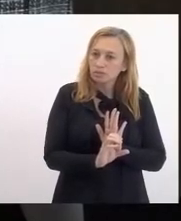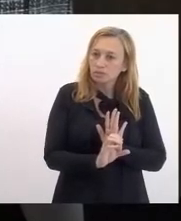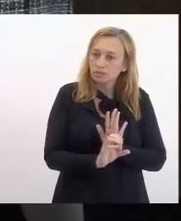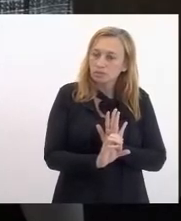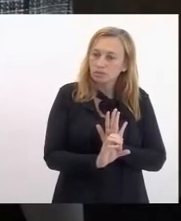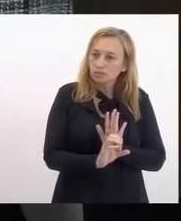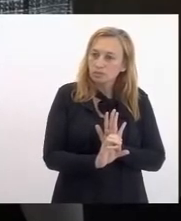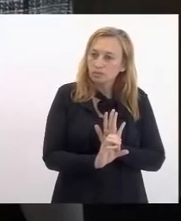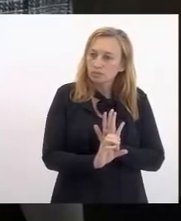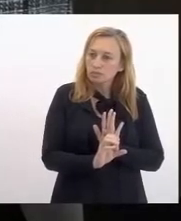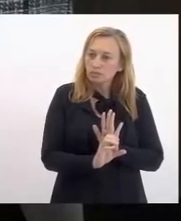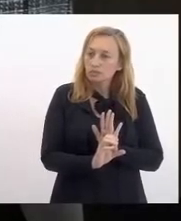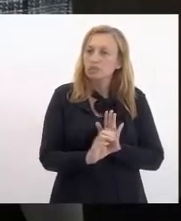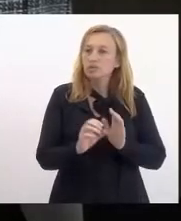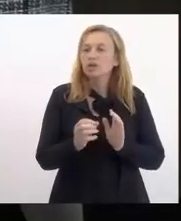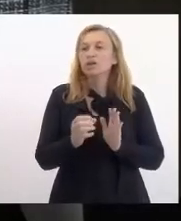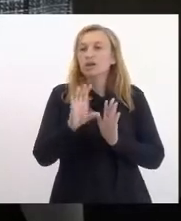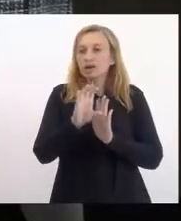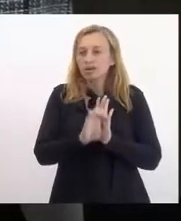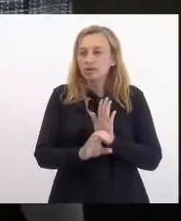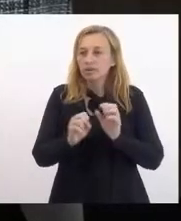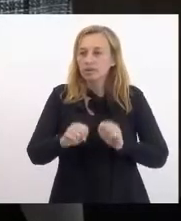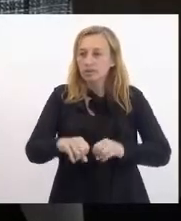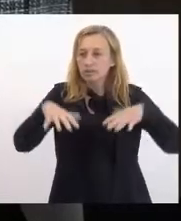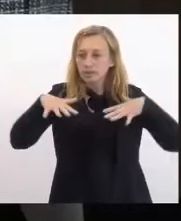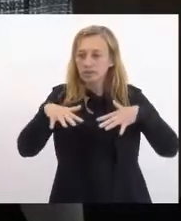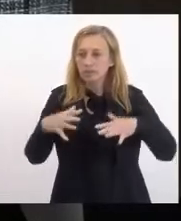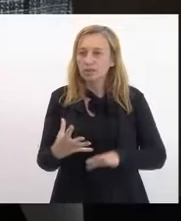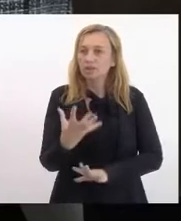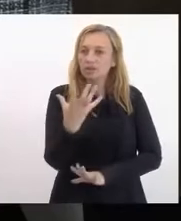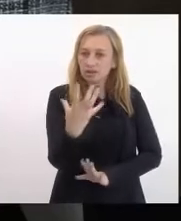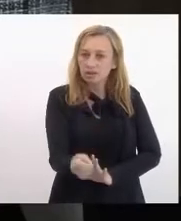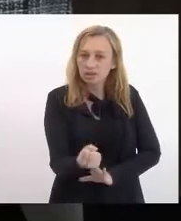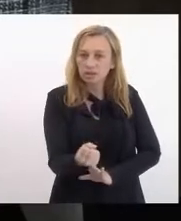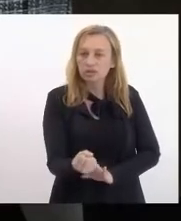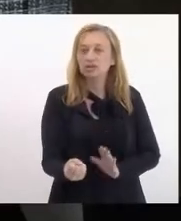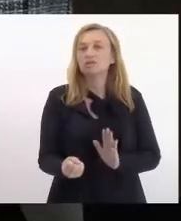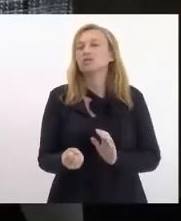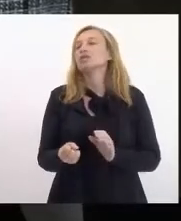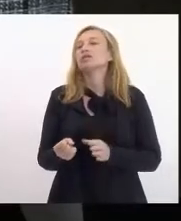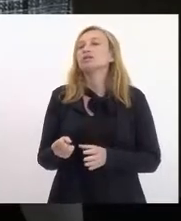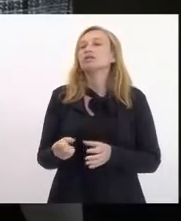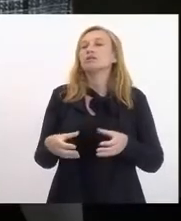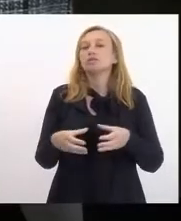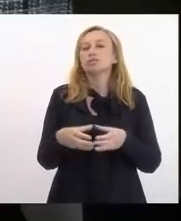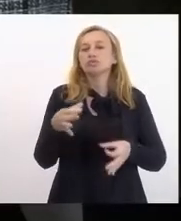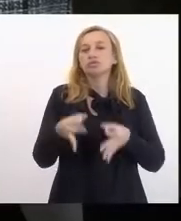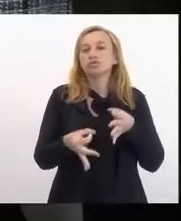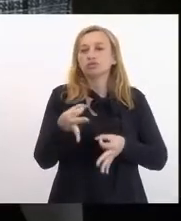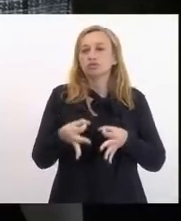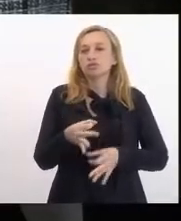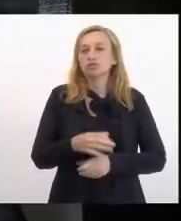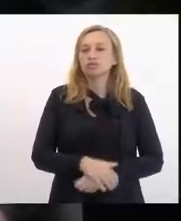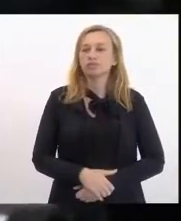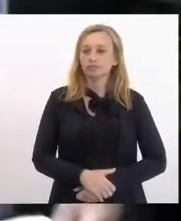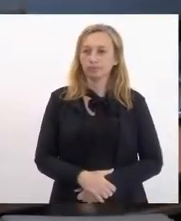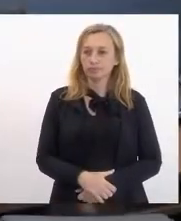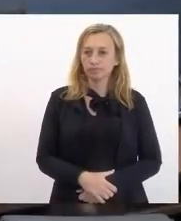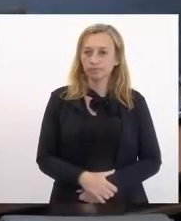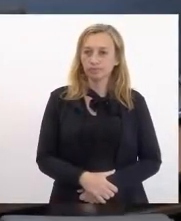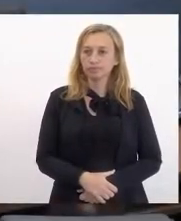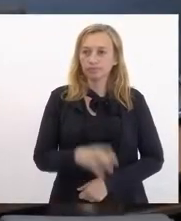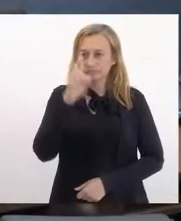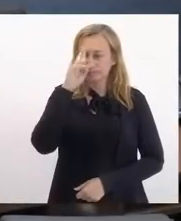sobre uma emenda de plenário apresentada pelo deputado Luiz Paulo. Estou acolhendo no parecer da Constituição de Justiça, condicionalidade com emenda.